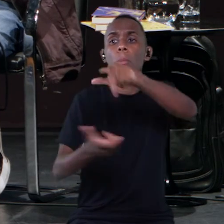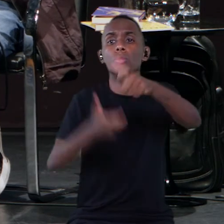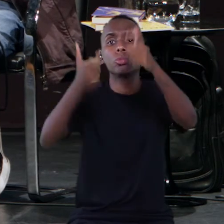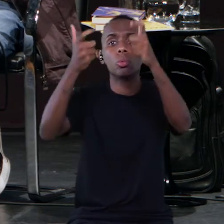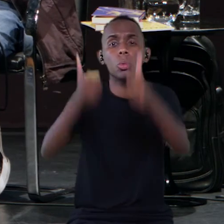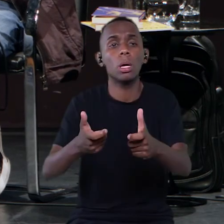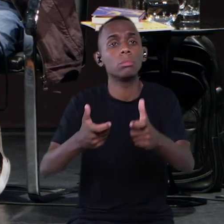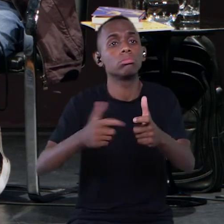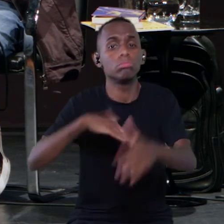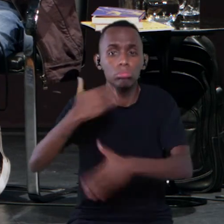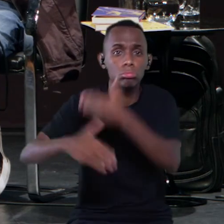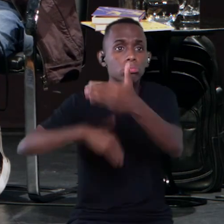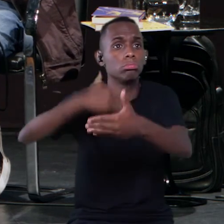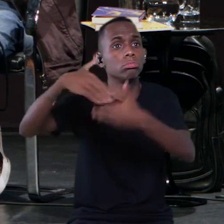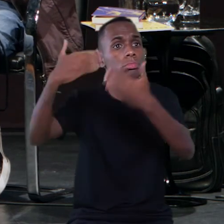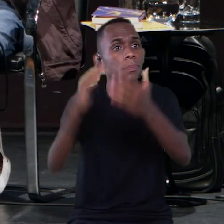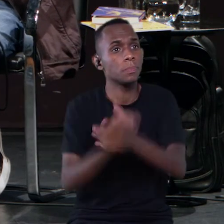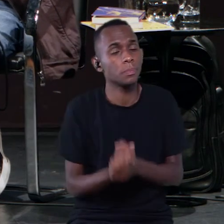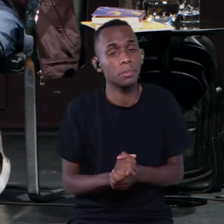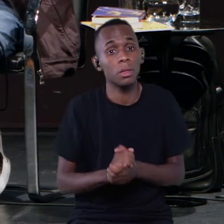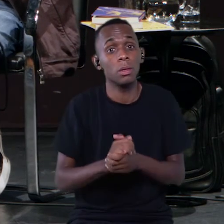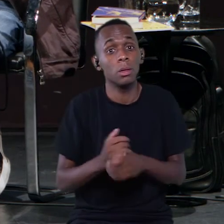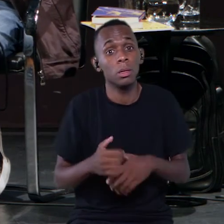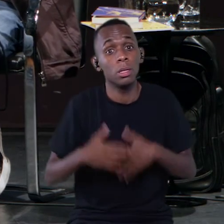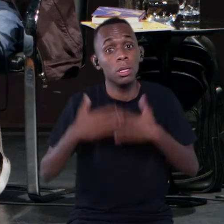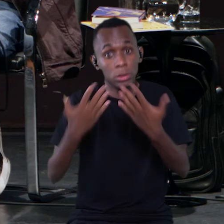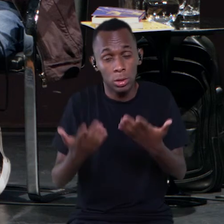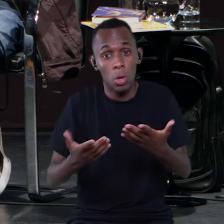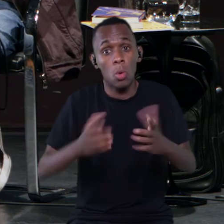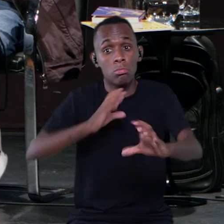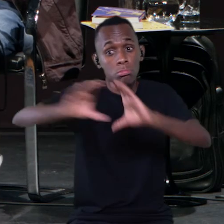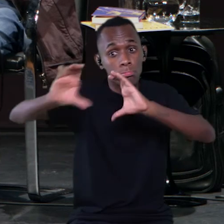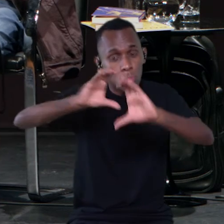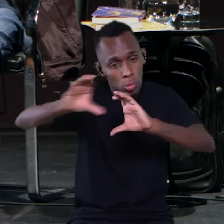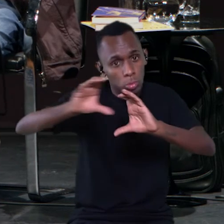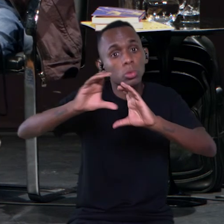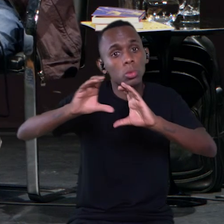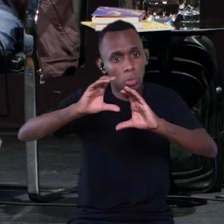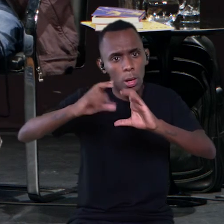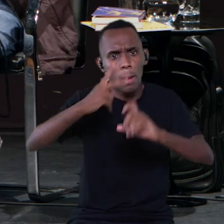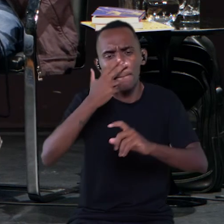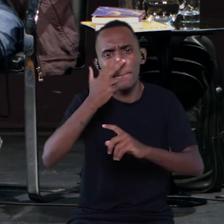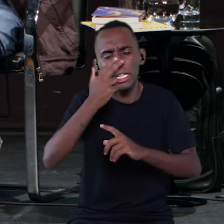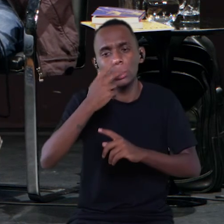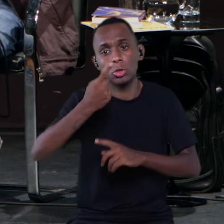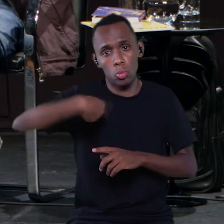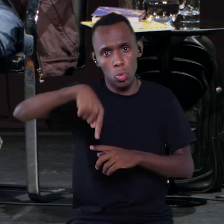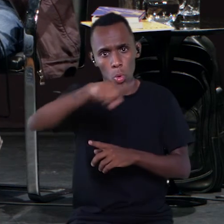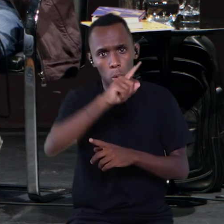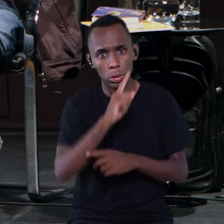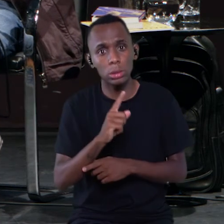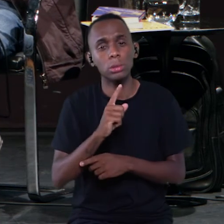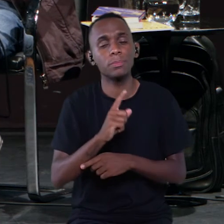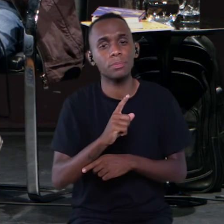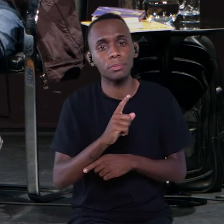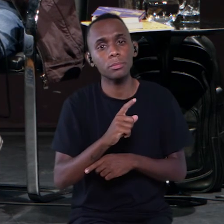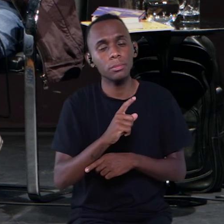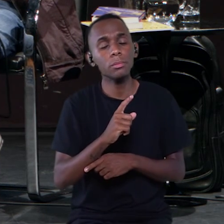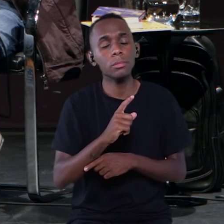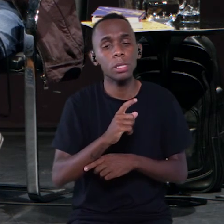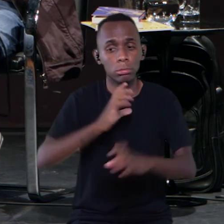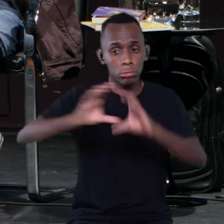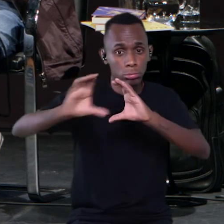em dispersão. E, na ruína desse mundo, que é o mundo da comunicação, né, que é parecido muito com o nosso, nessa ruína